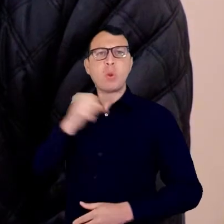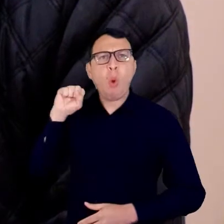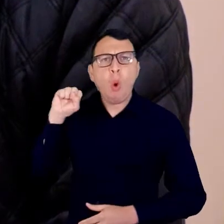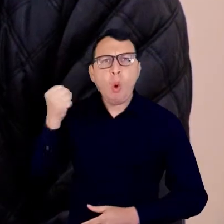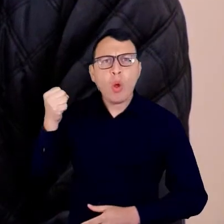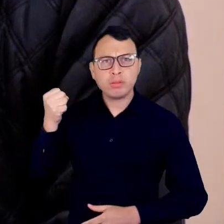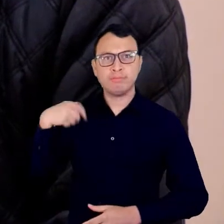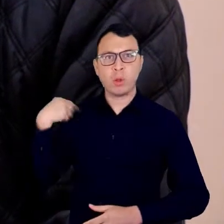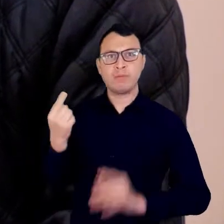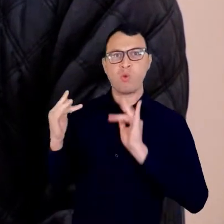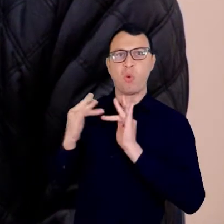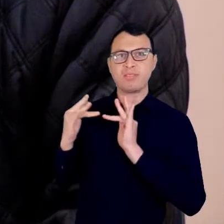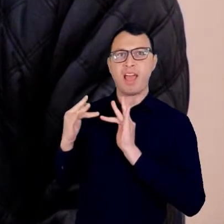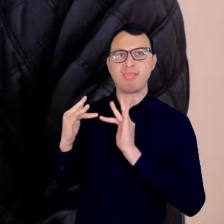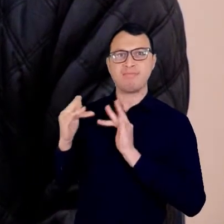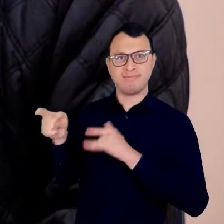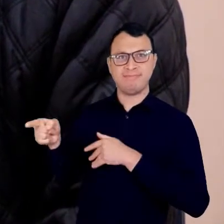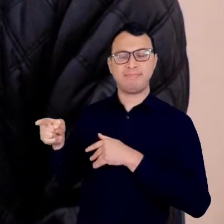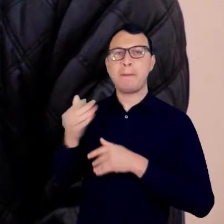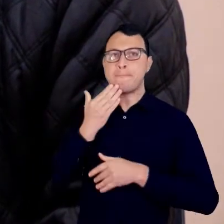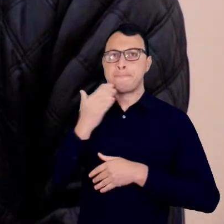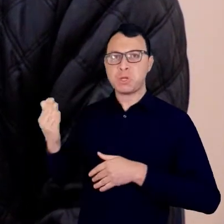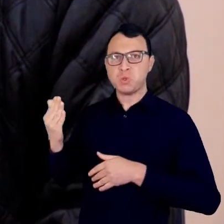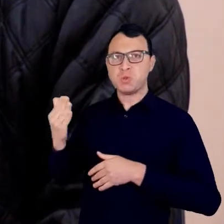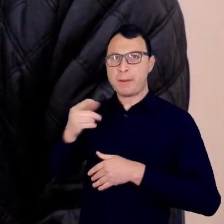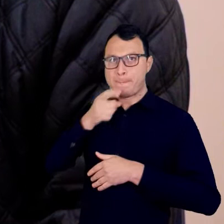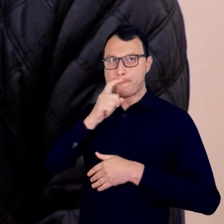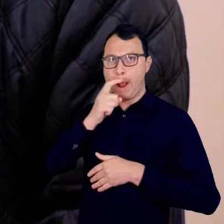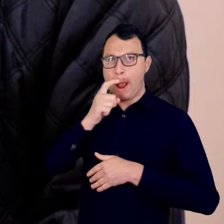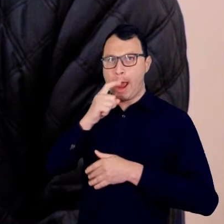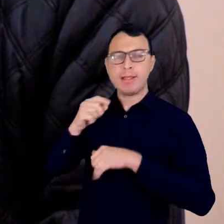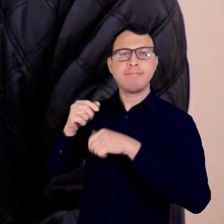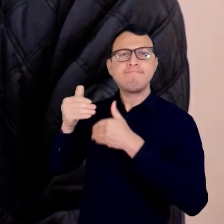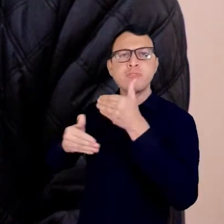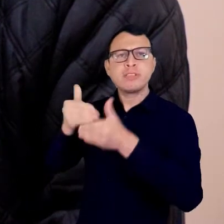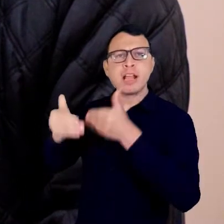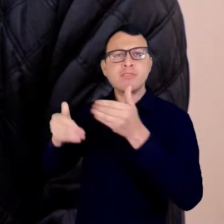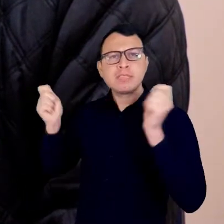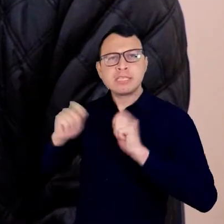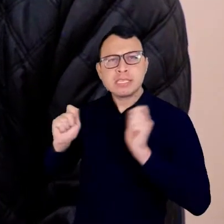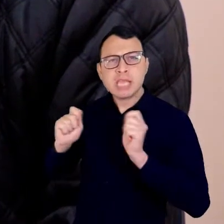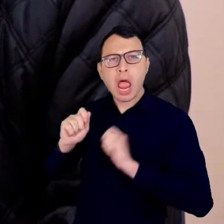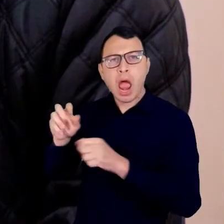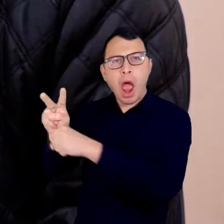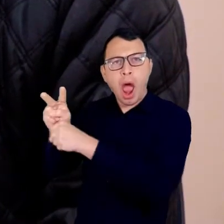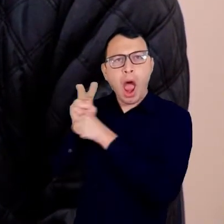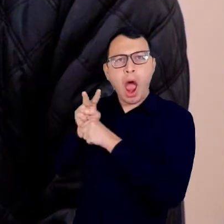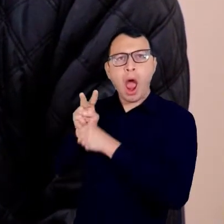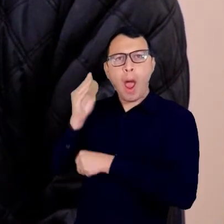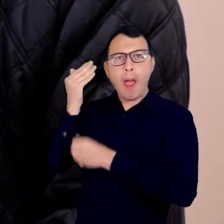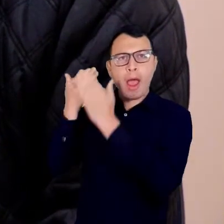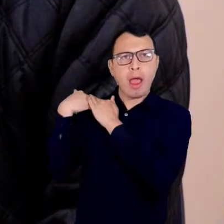contato com ela desde pequeno. Aí, no entanto, a gente pediu para ele para fazer todo o processo por lá, daí ele aceitou,